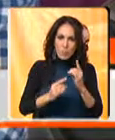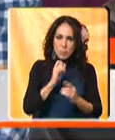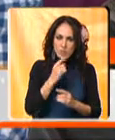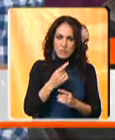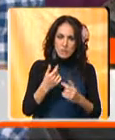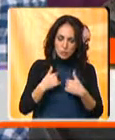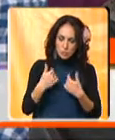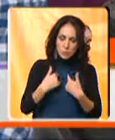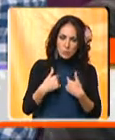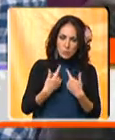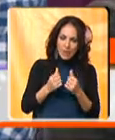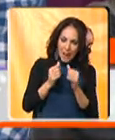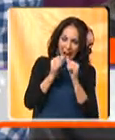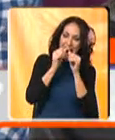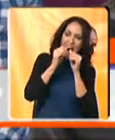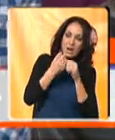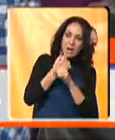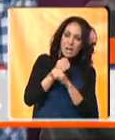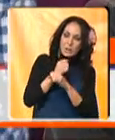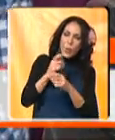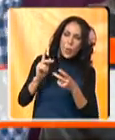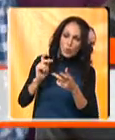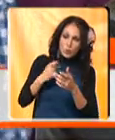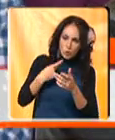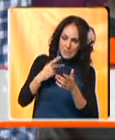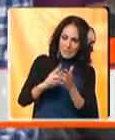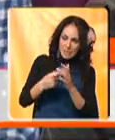que nós, fomos nós que introduzimos e desenvolvemos essa tecnologia. Aliás,